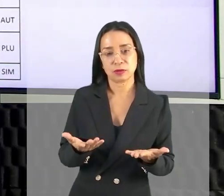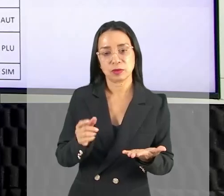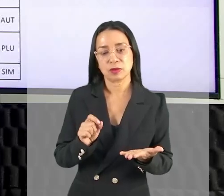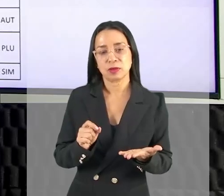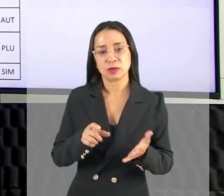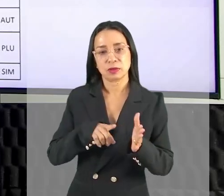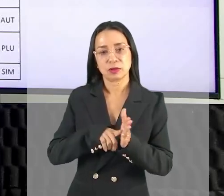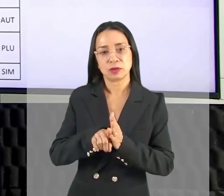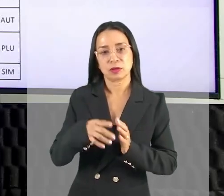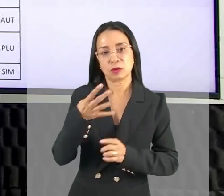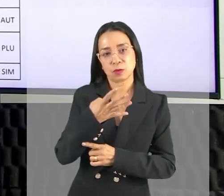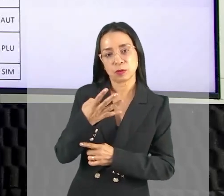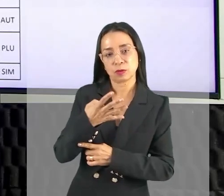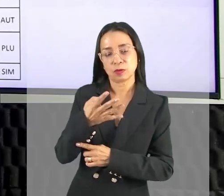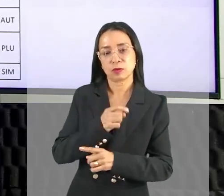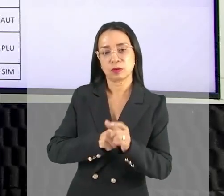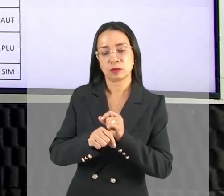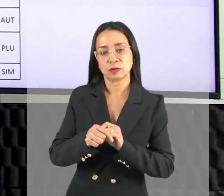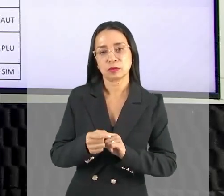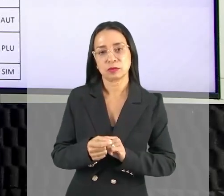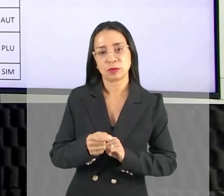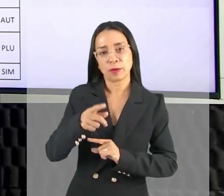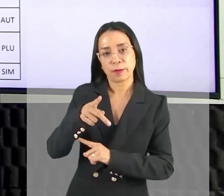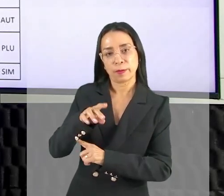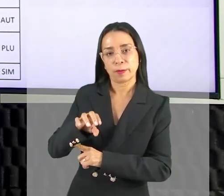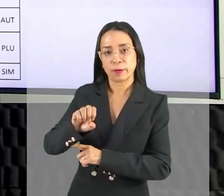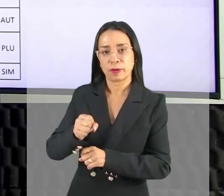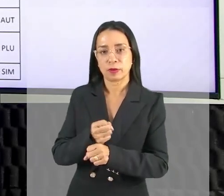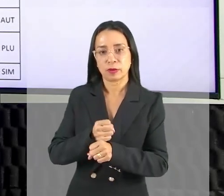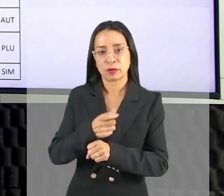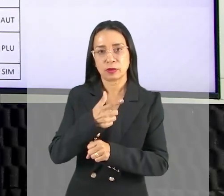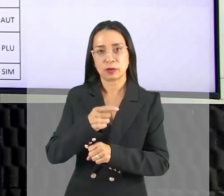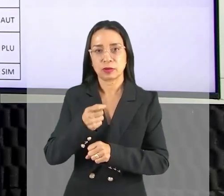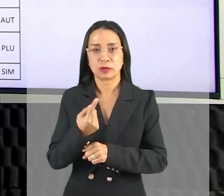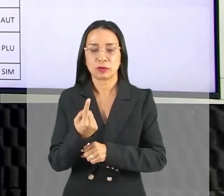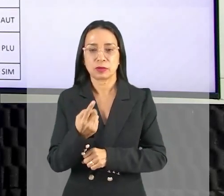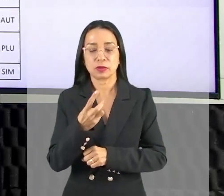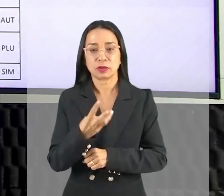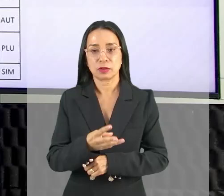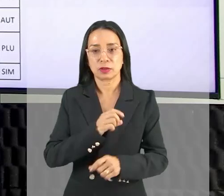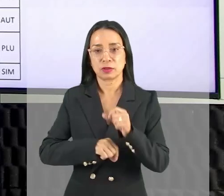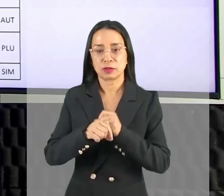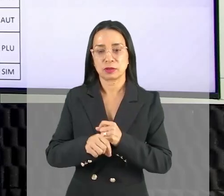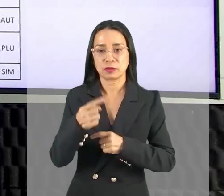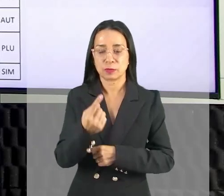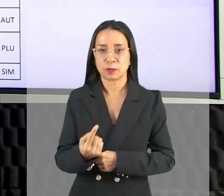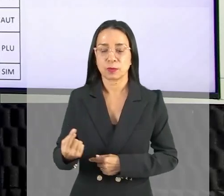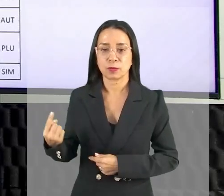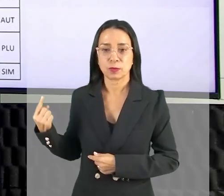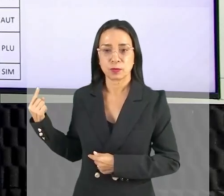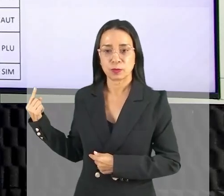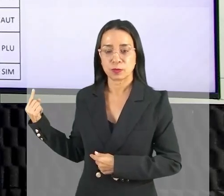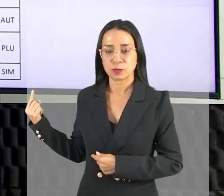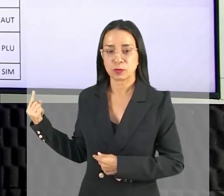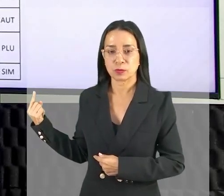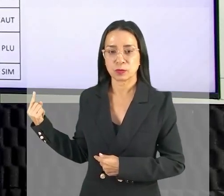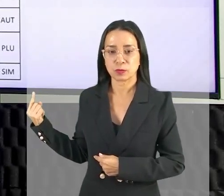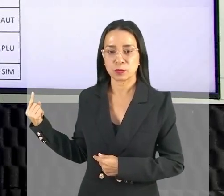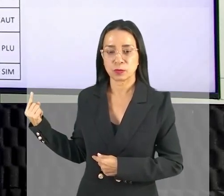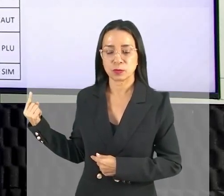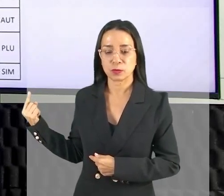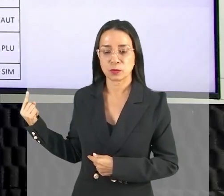a questão 44, né, PAS 2013, que diz assim: em uma aula experimental, um aluno do curso de Ciências